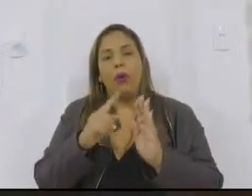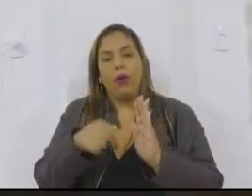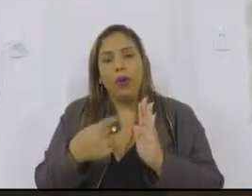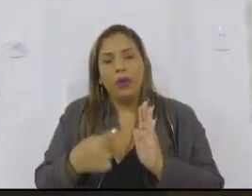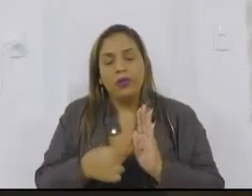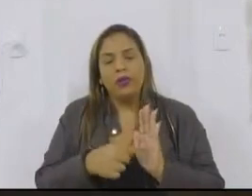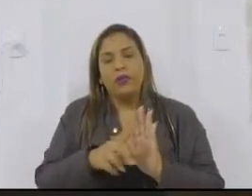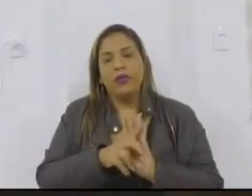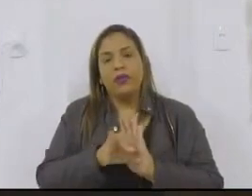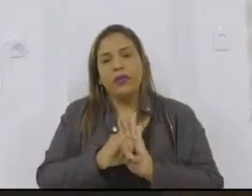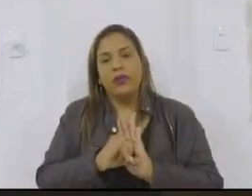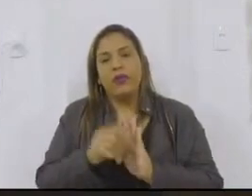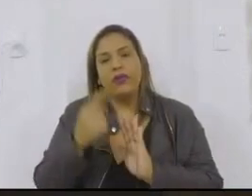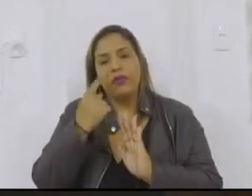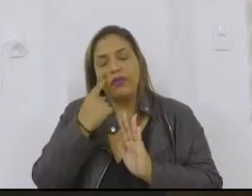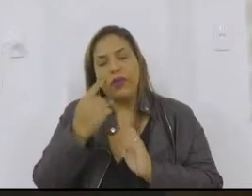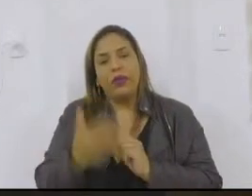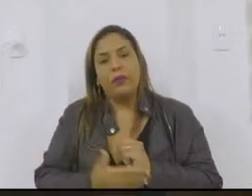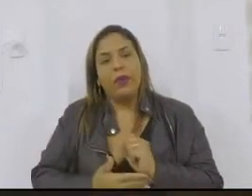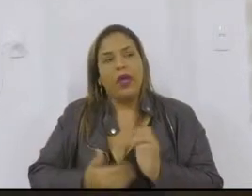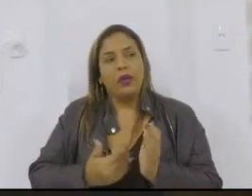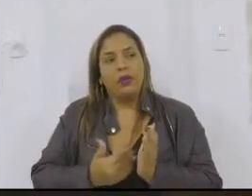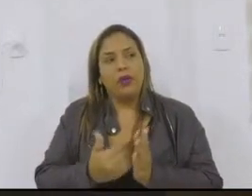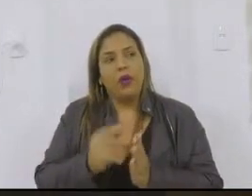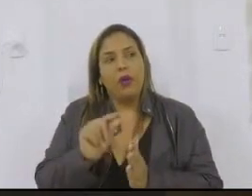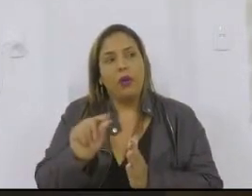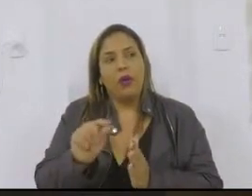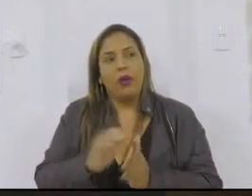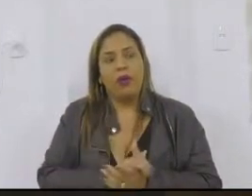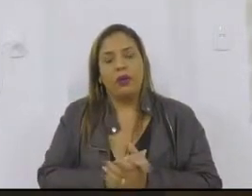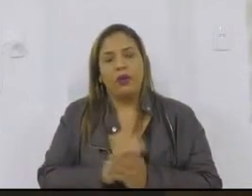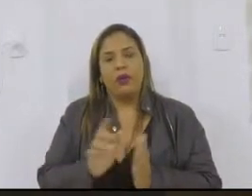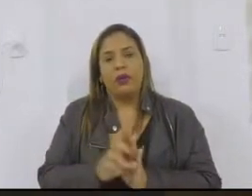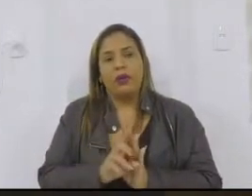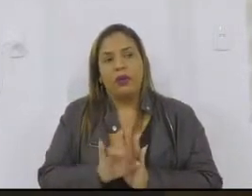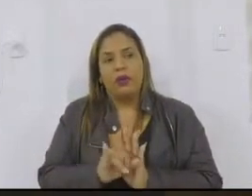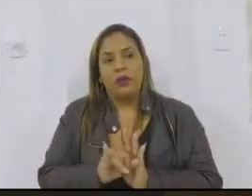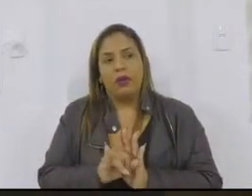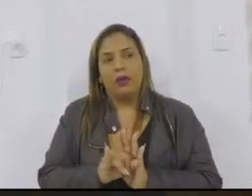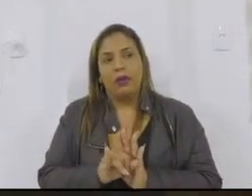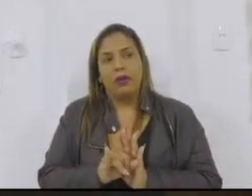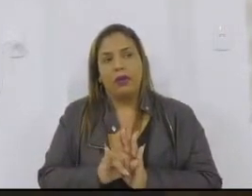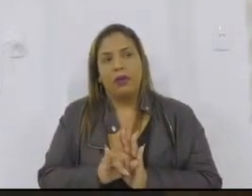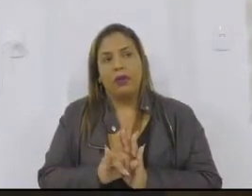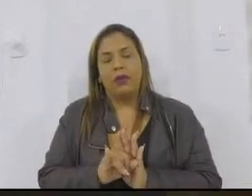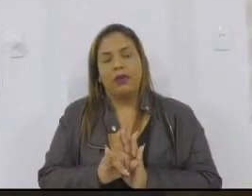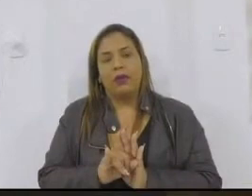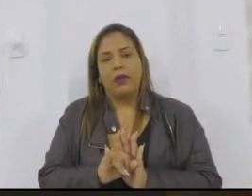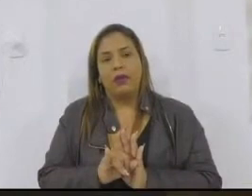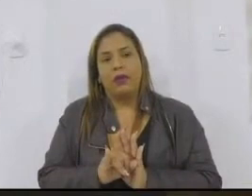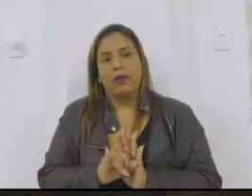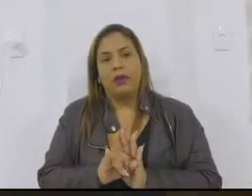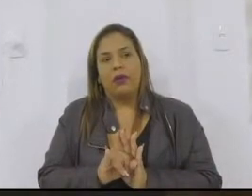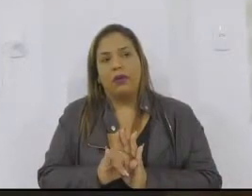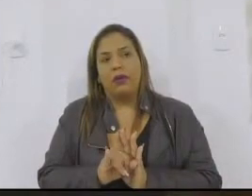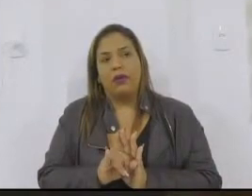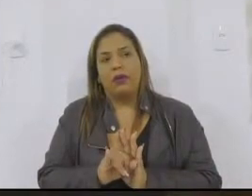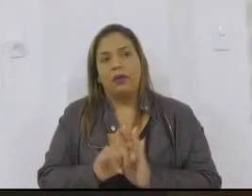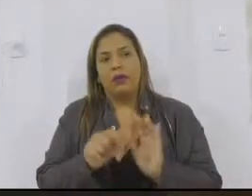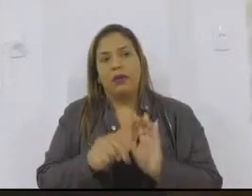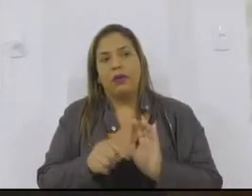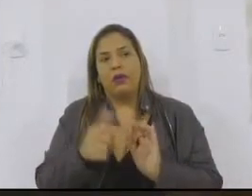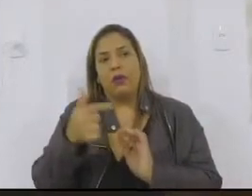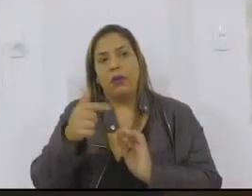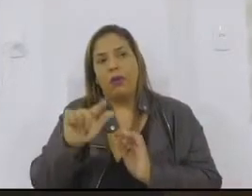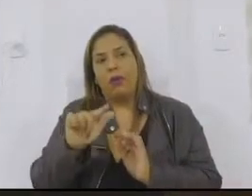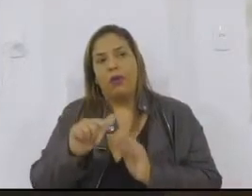aplicação observado os seguintes princípios. A lei não conterá matéria estranha a seu objeto ou a este não vinculada por